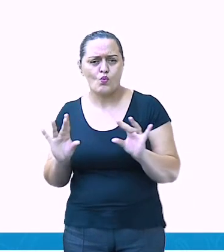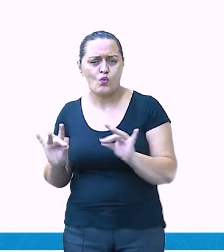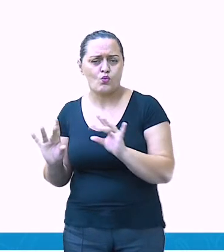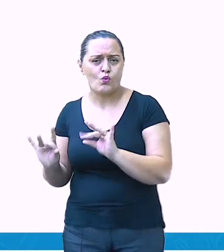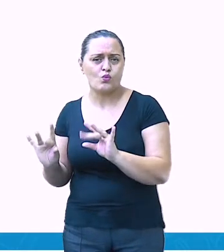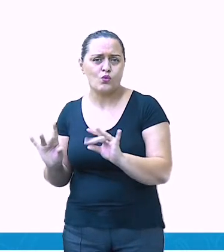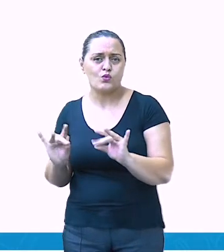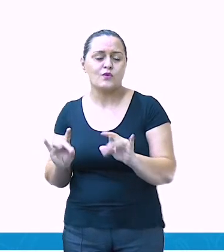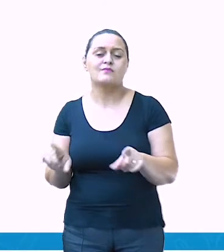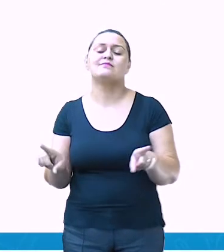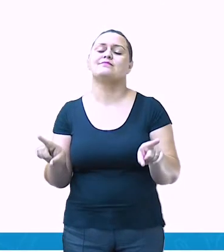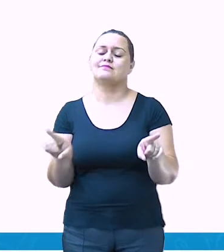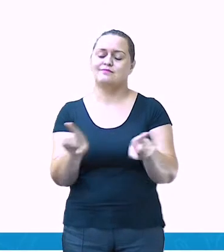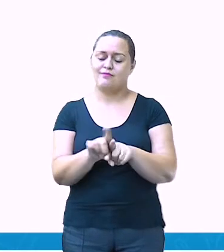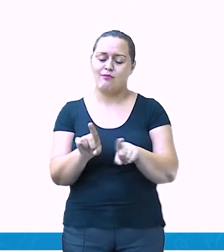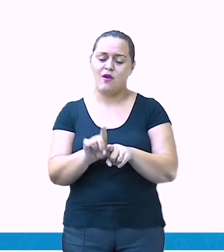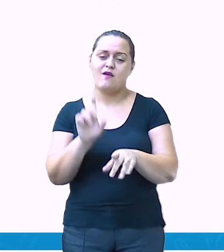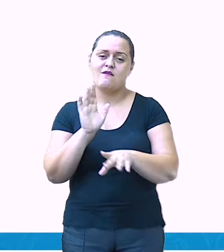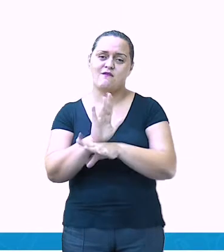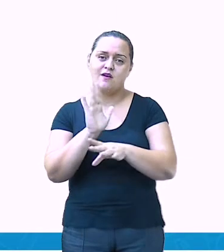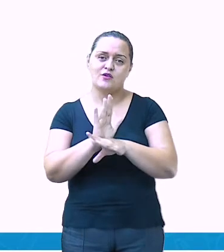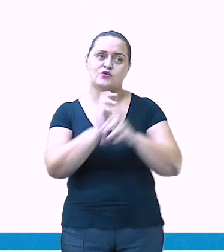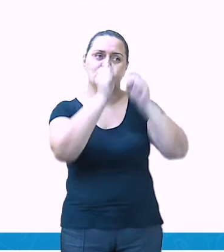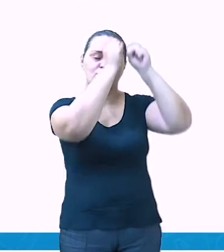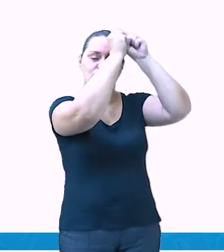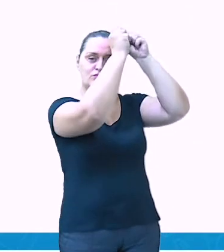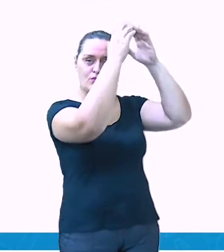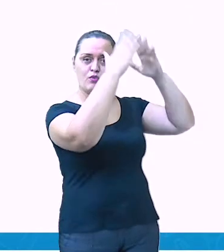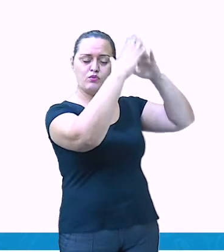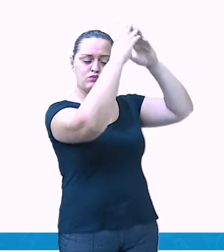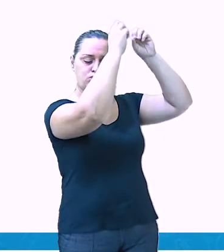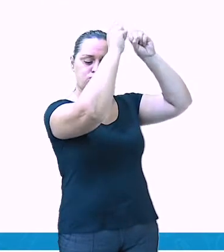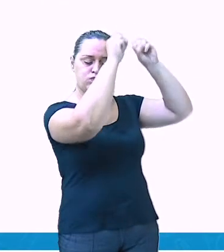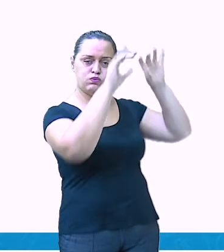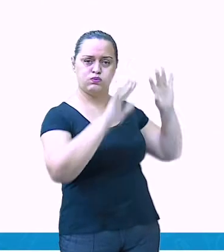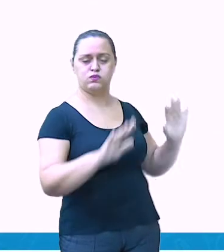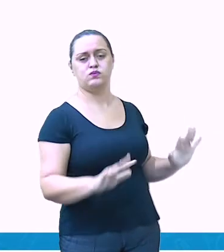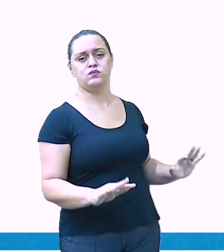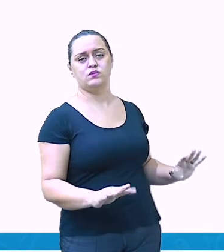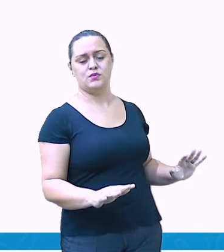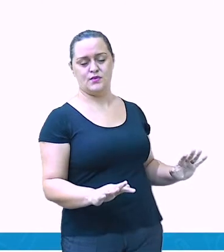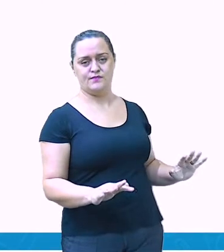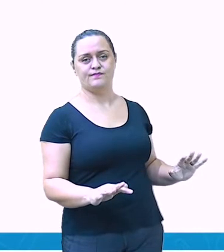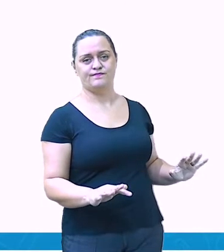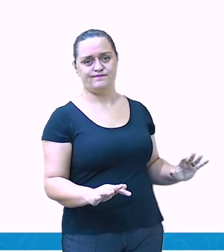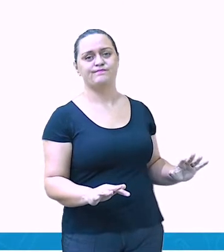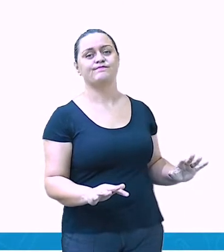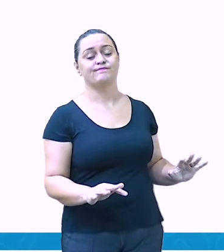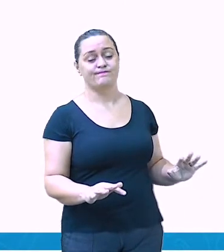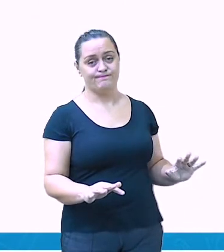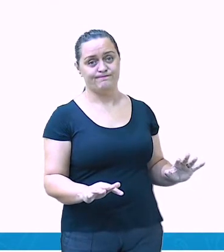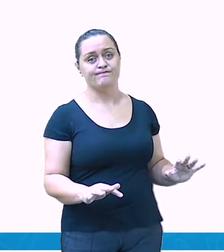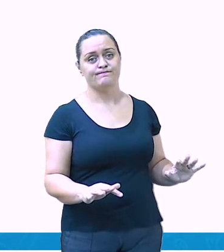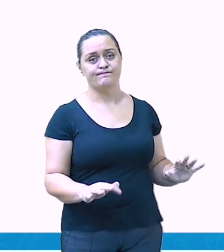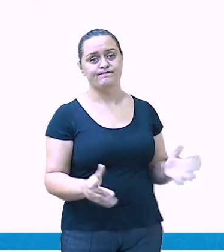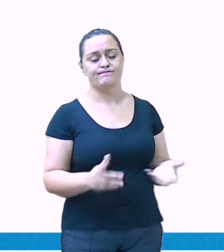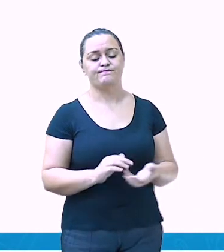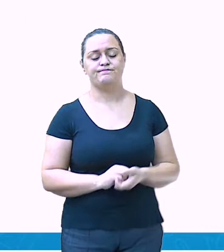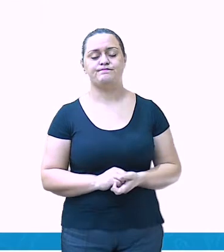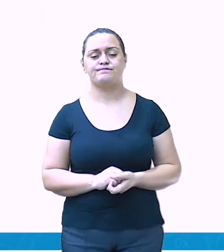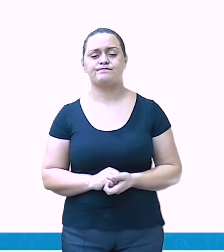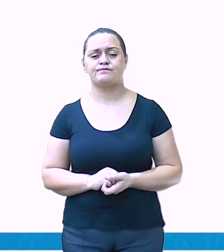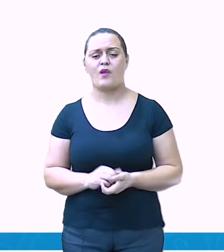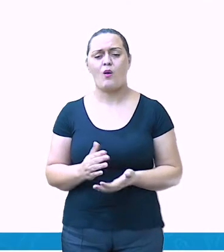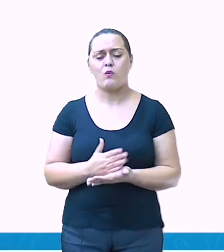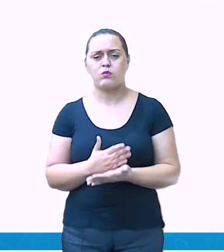vai fazer com que aconteça esse deslizamento de maneira mais brusca. Estas são algumas